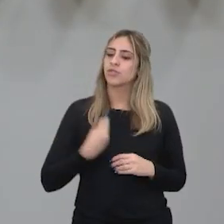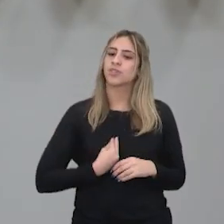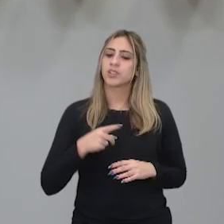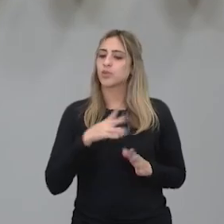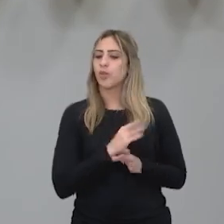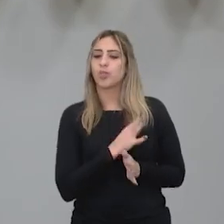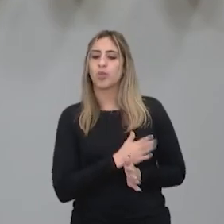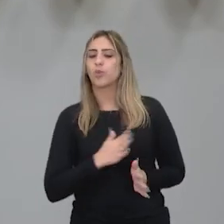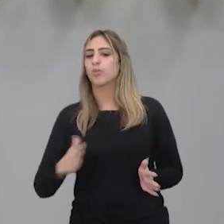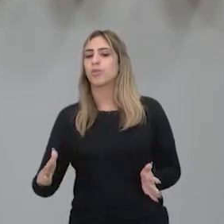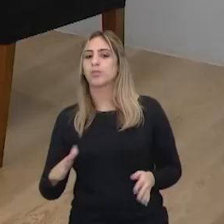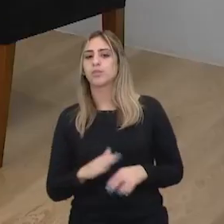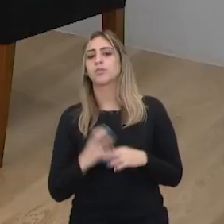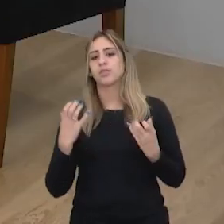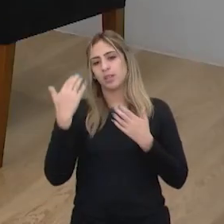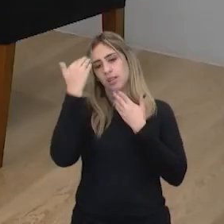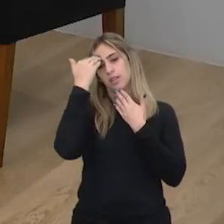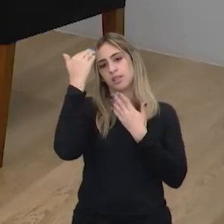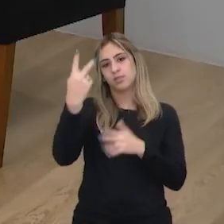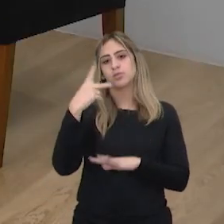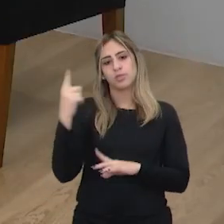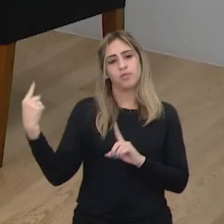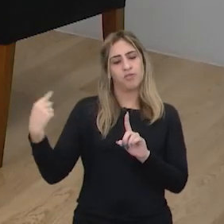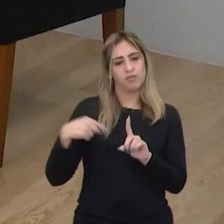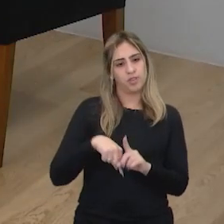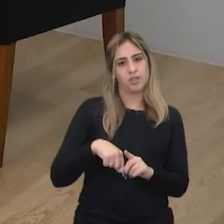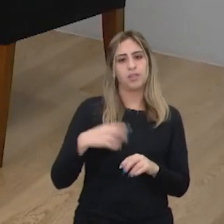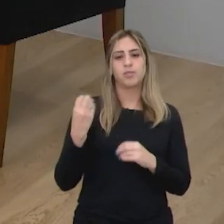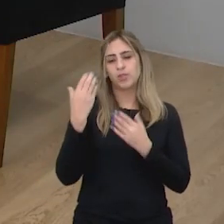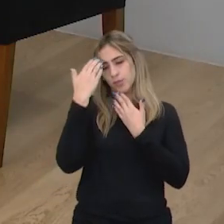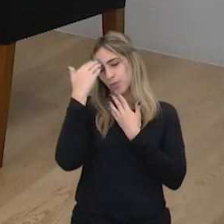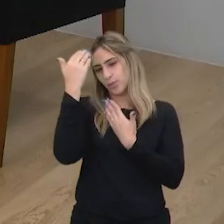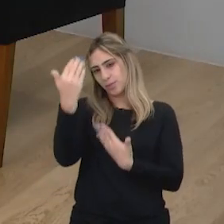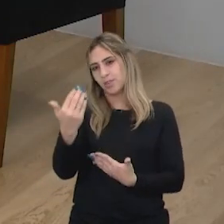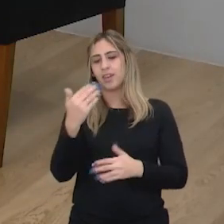Isso, então... Quero agradecer a sua vinda aqui, Cláudia, muito